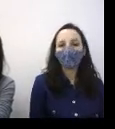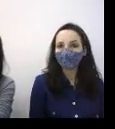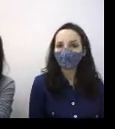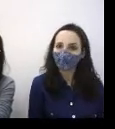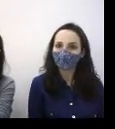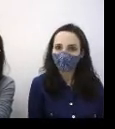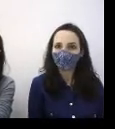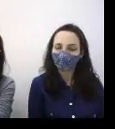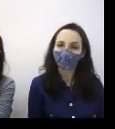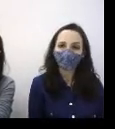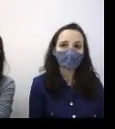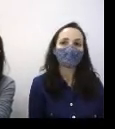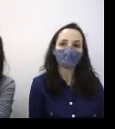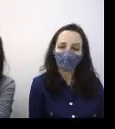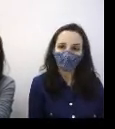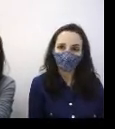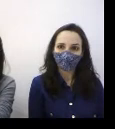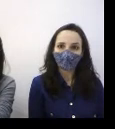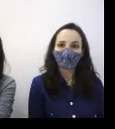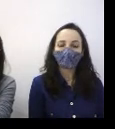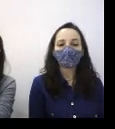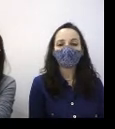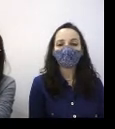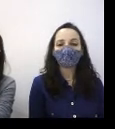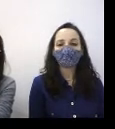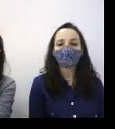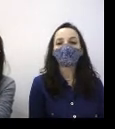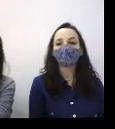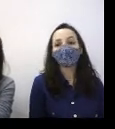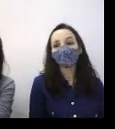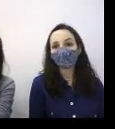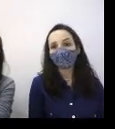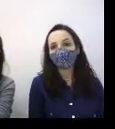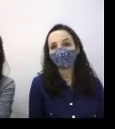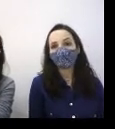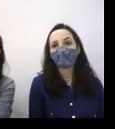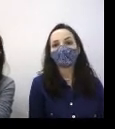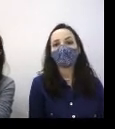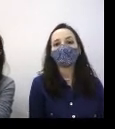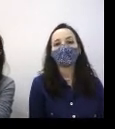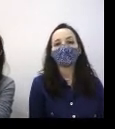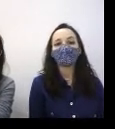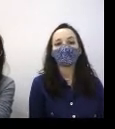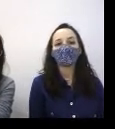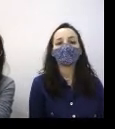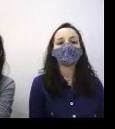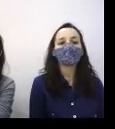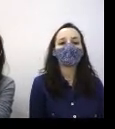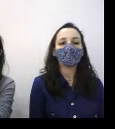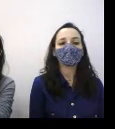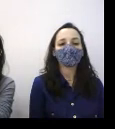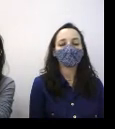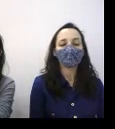Então, criança também tem depressão? Sim, tem. Ao contrário dos modismos que a gente vê, né, e dos